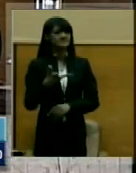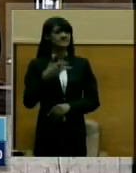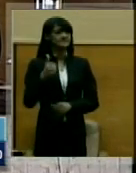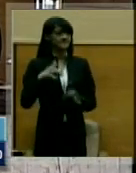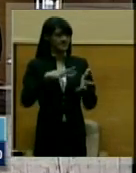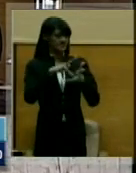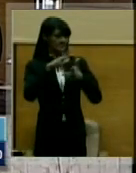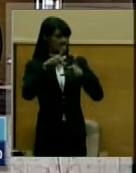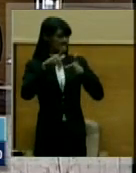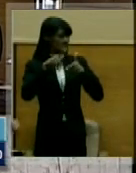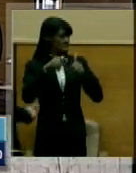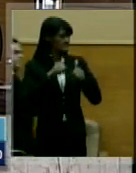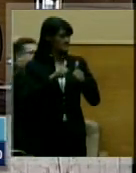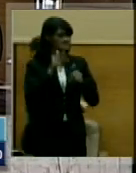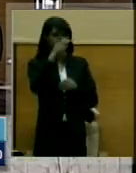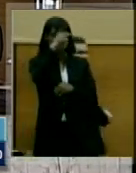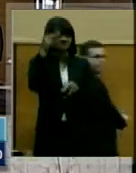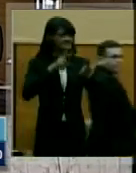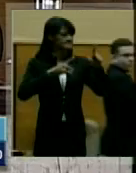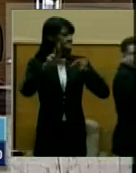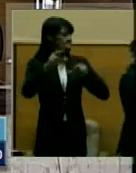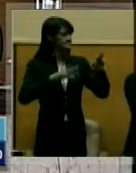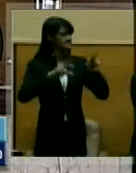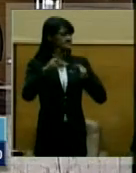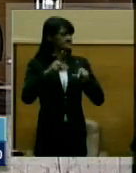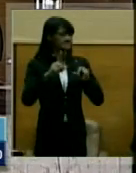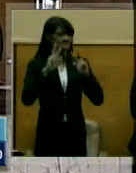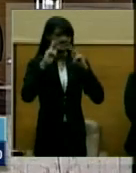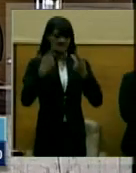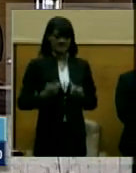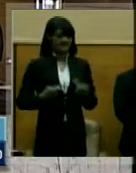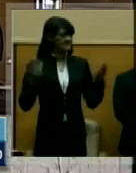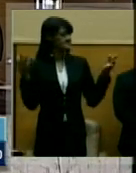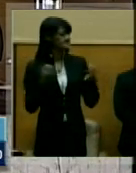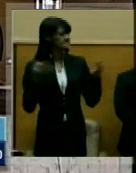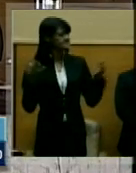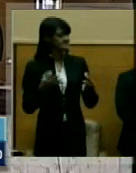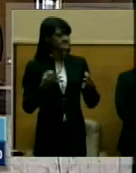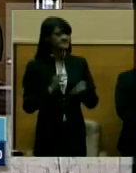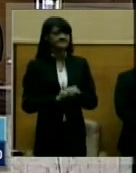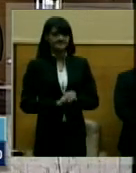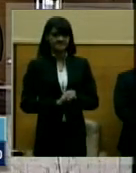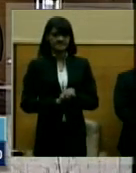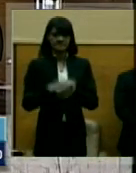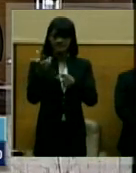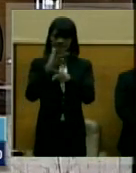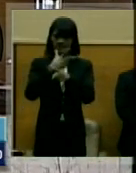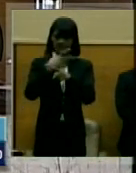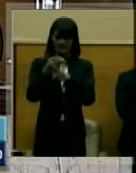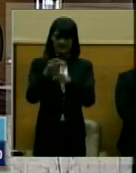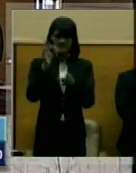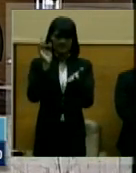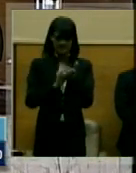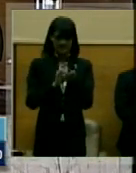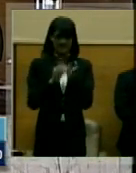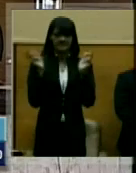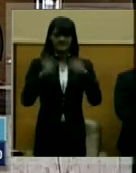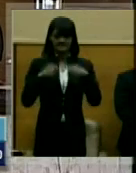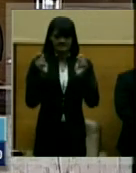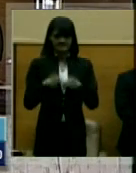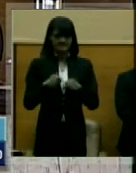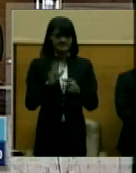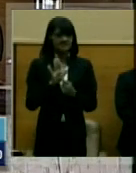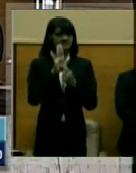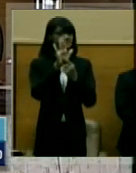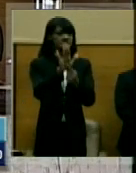mundo não estaria repleto de pessoas, e sim de seres idealizados e perfeitos. E a heroicidade cobra o seu preço. Esse